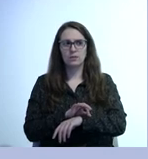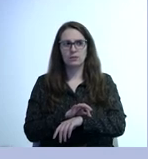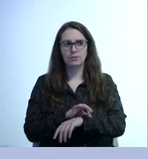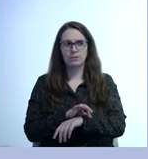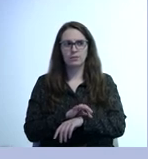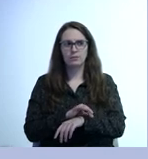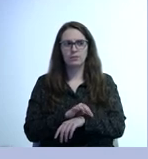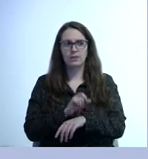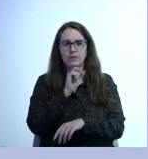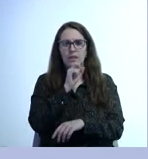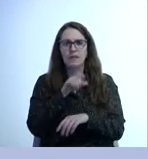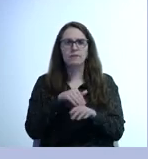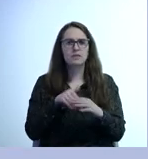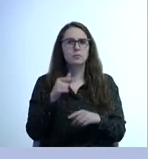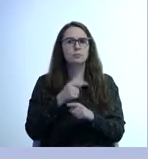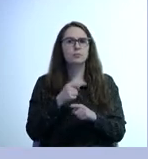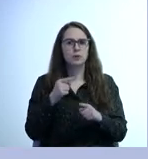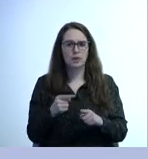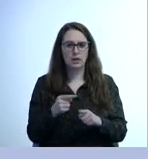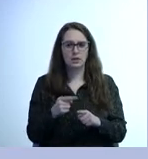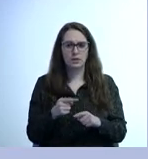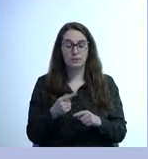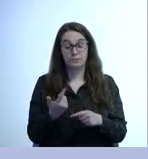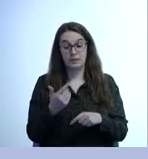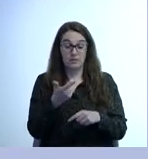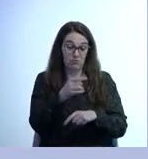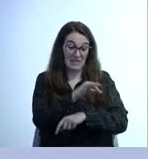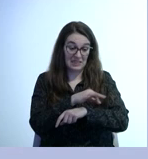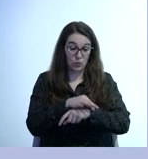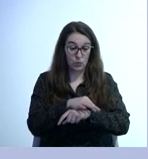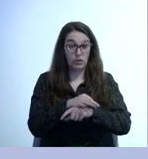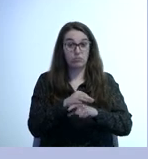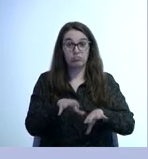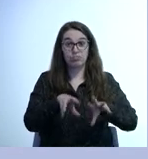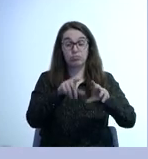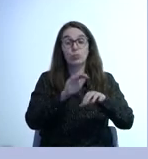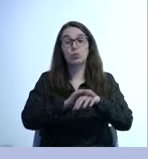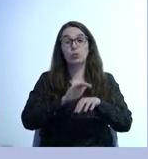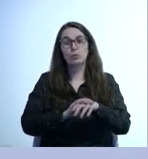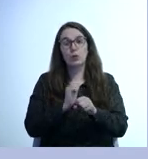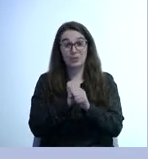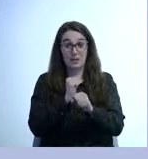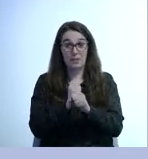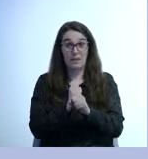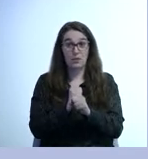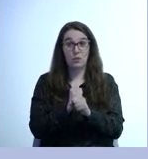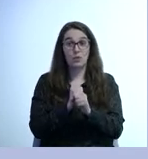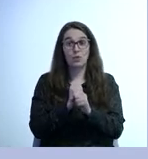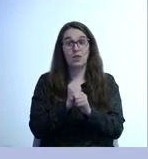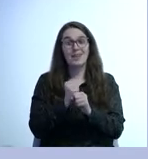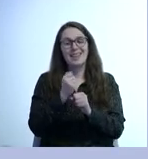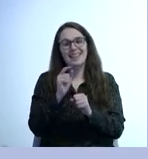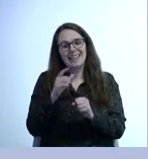deve-se, sobretudo, ao facto de ter querido englobar no seu trabalho, dedicar o seu trabalho a toda